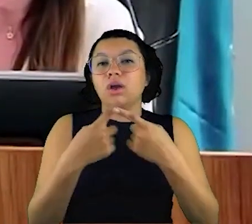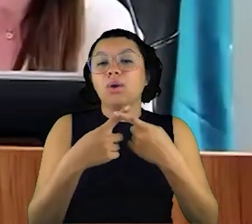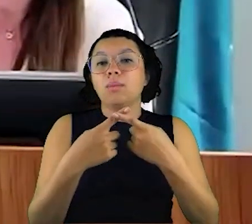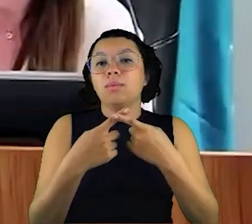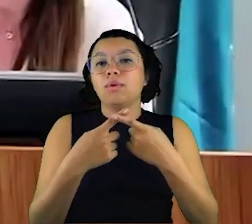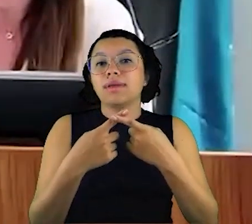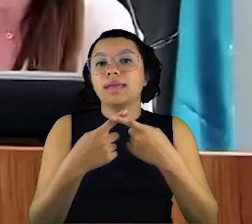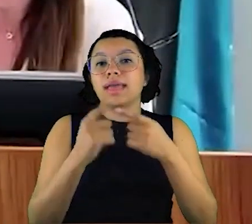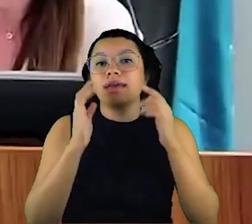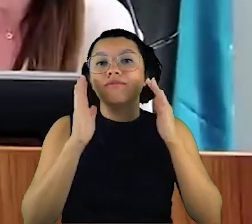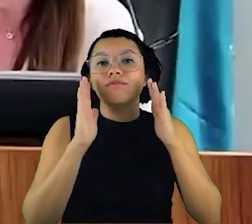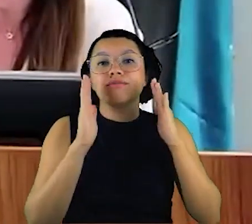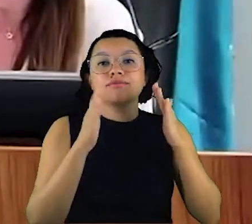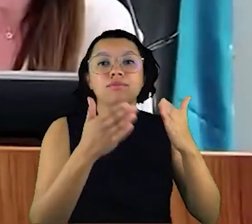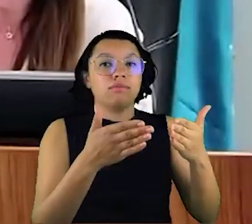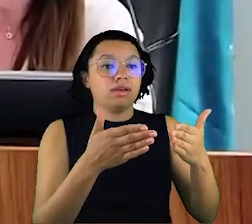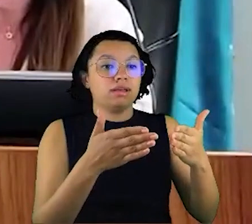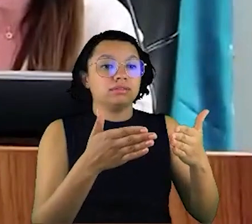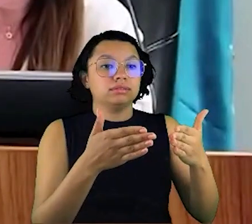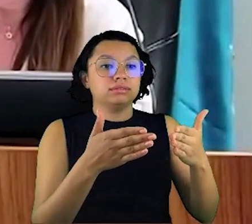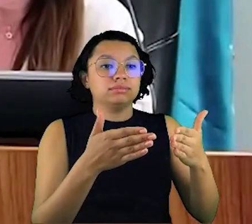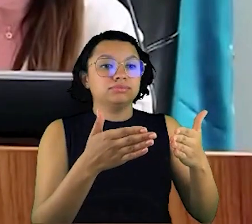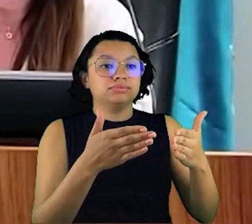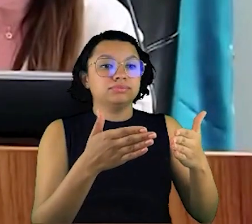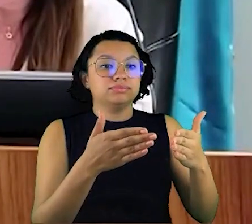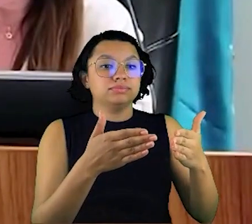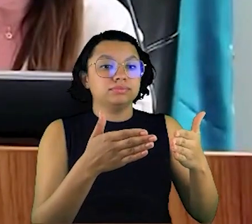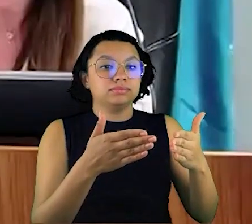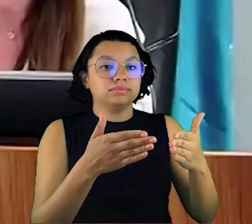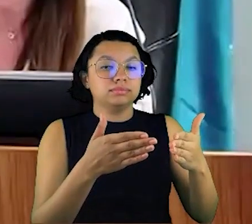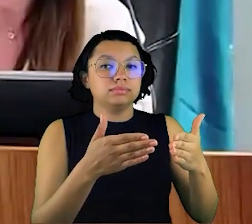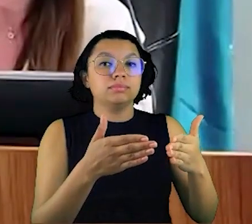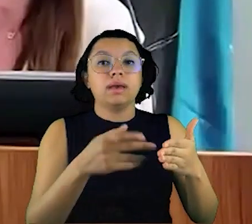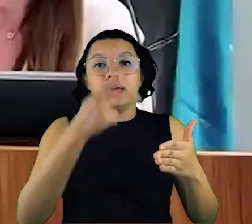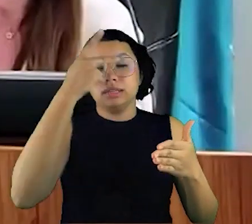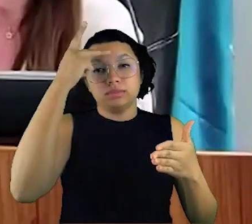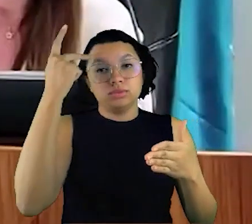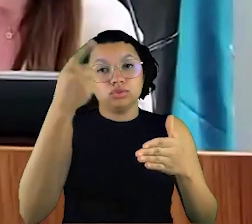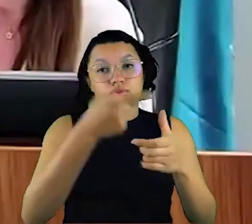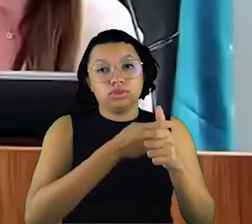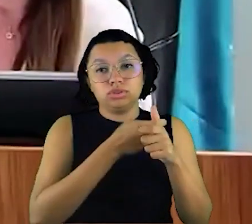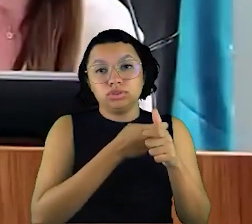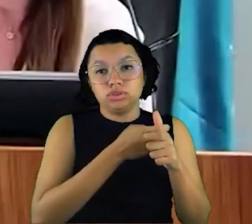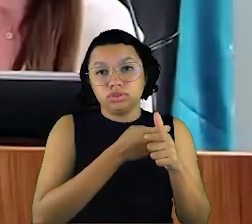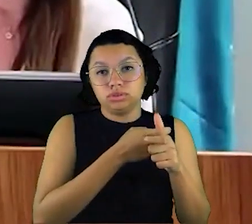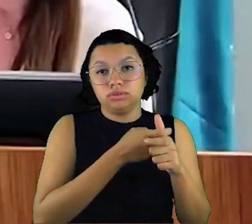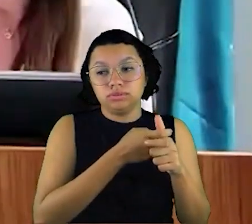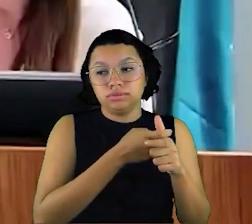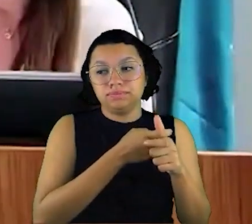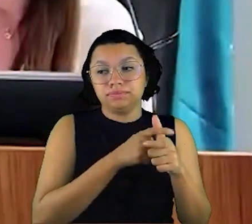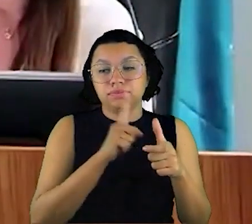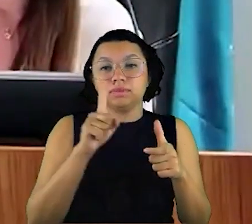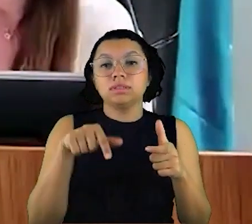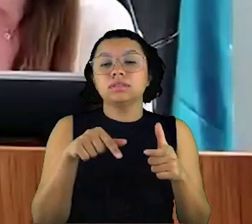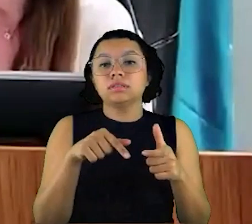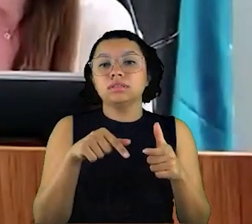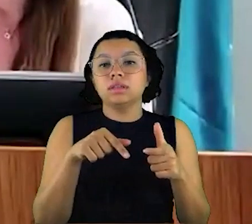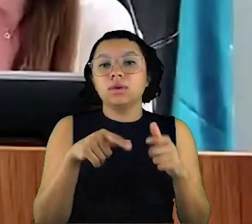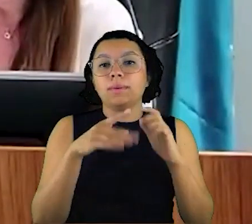porque ela é direcionada para os contribuintes que